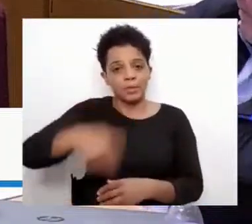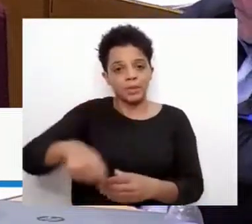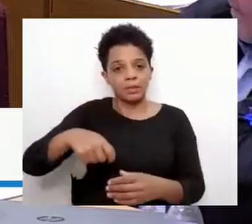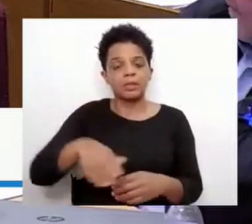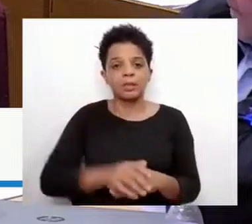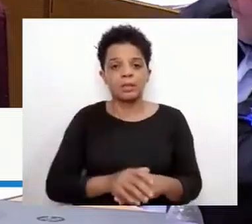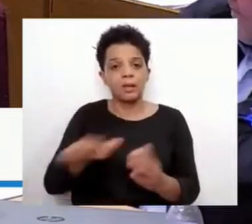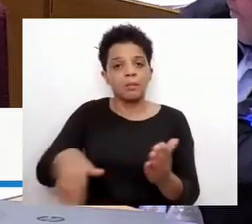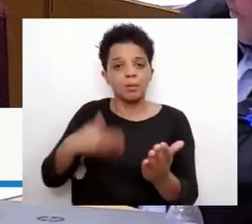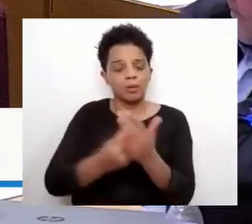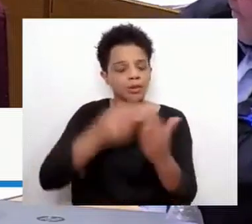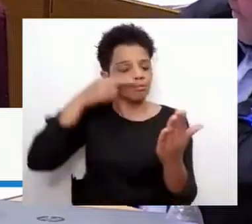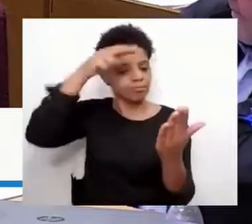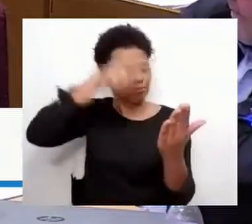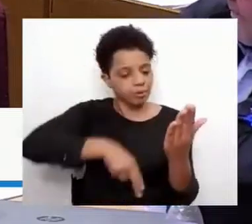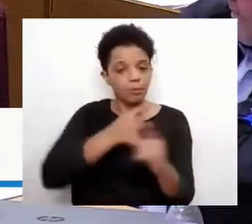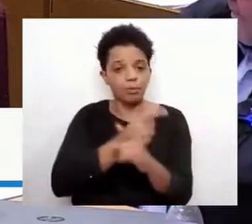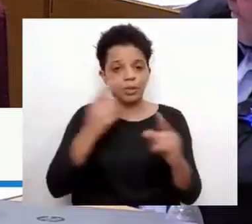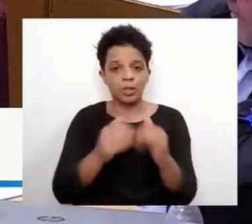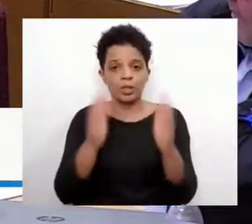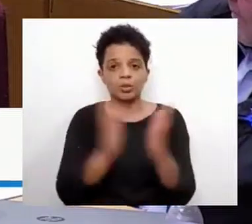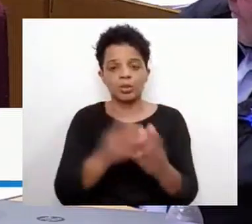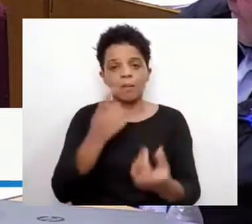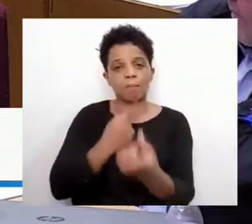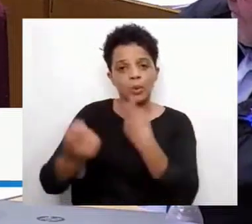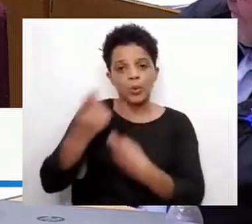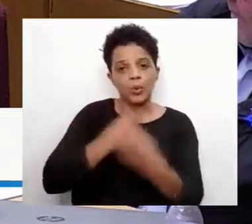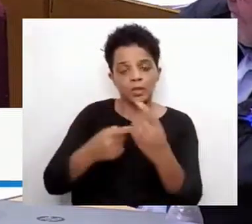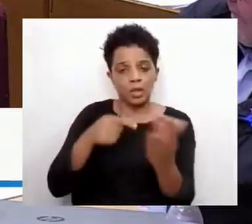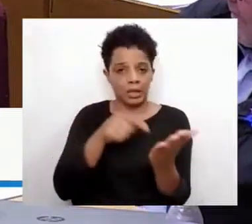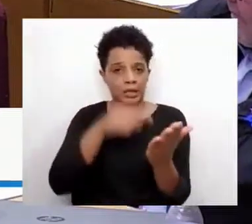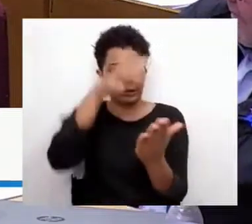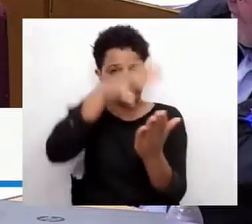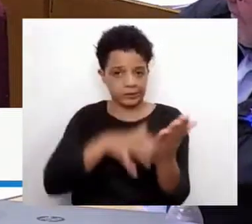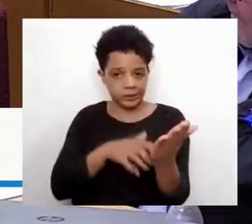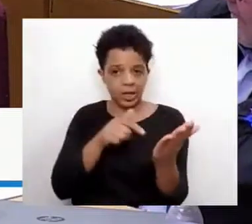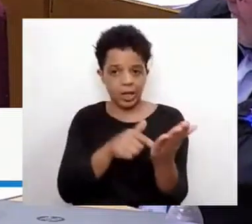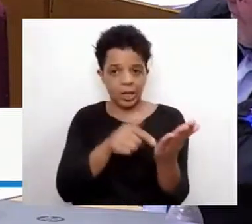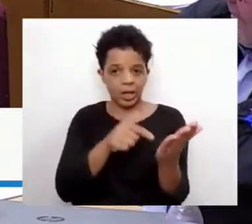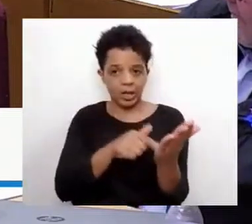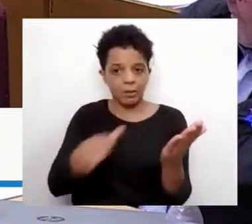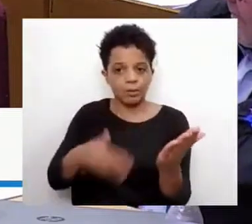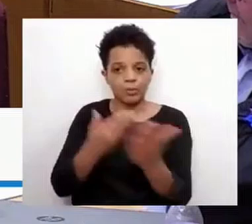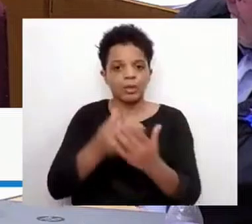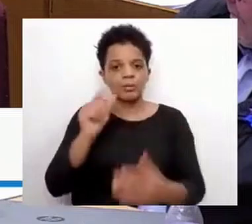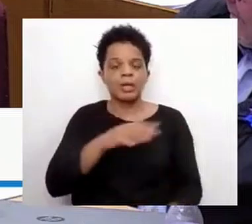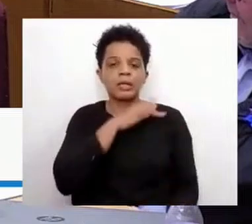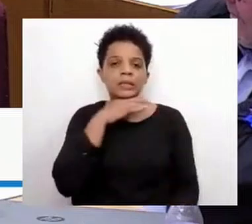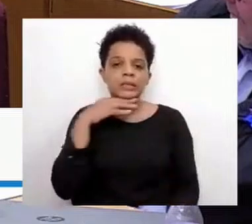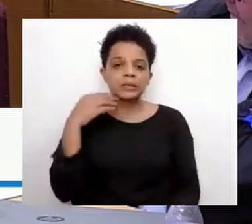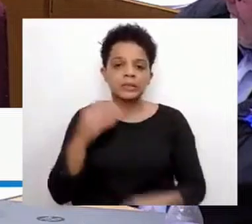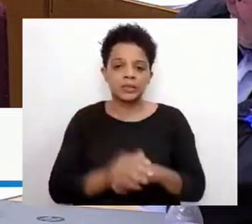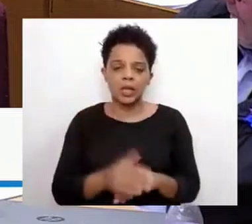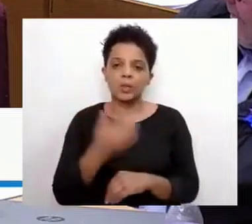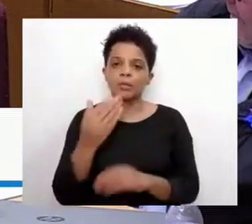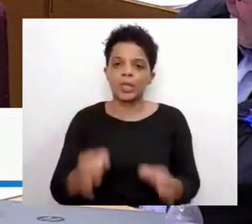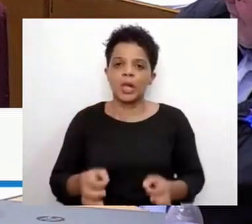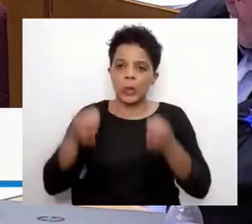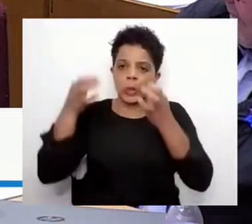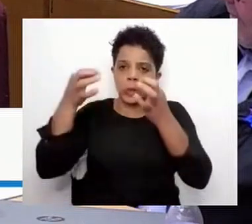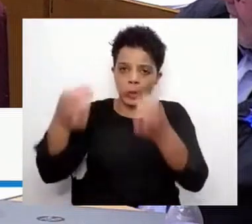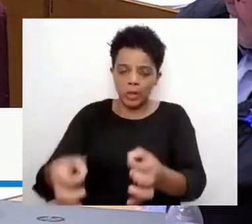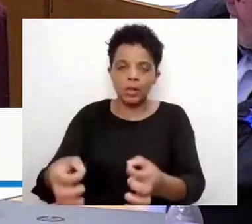proposta, porque todas as questões que eu coloquei são de textos que estão na proposta. E é engraçado que o pedido de prorrogação do prazo